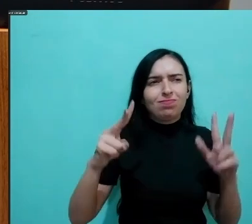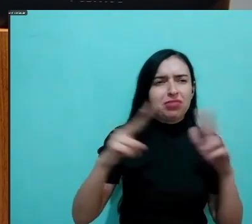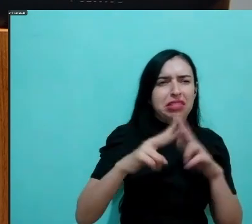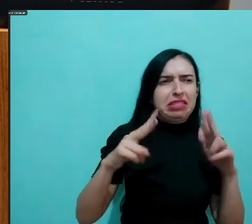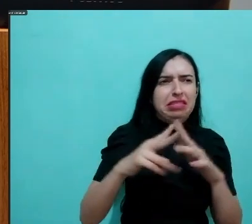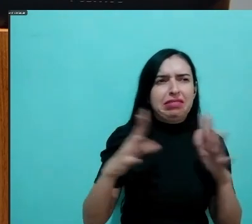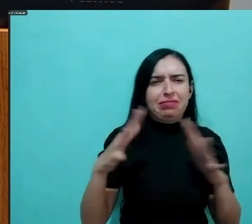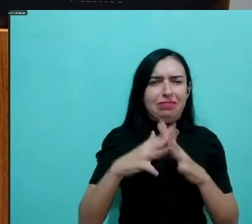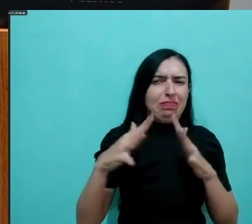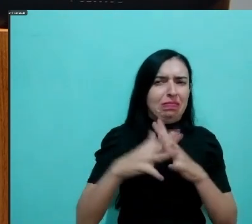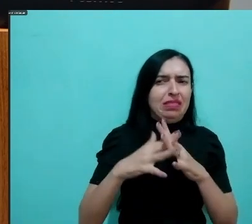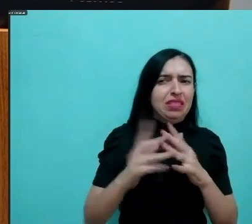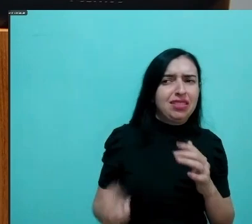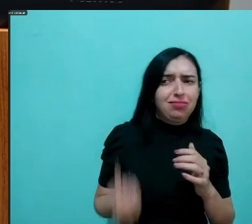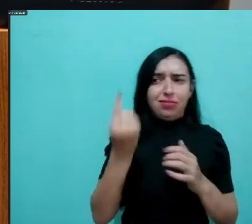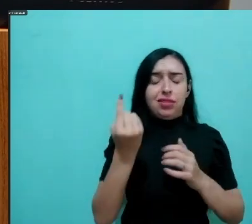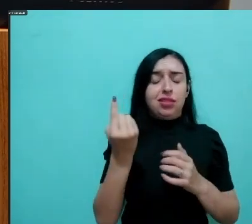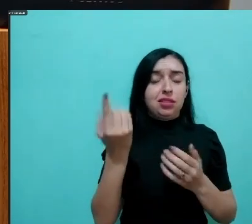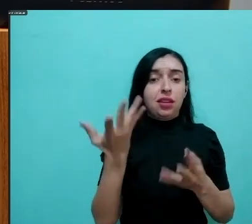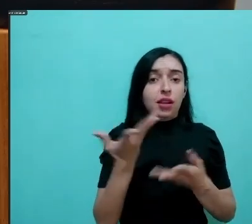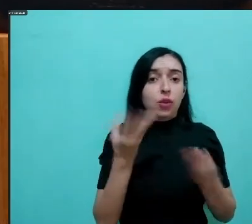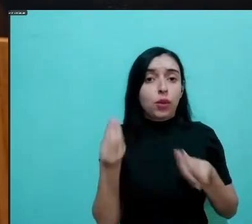né, que